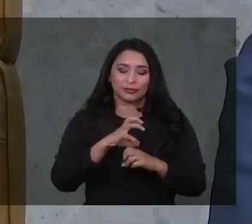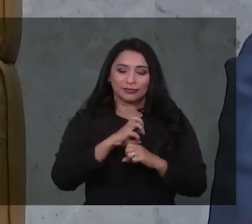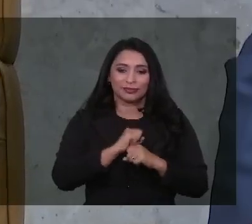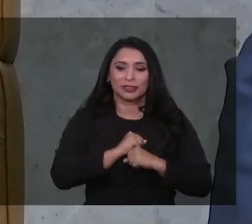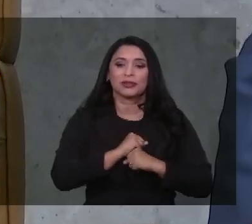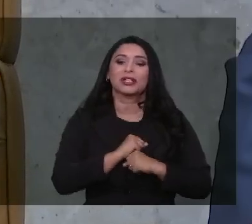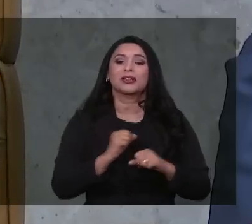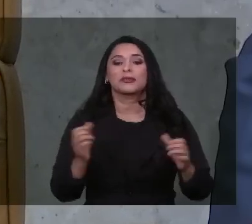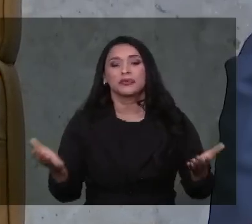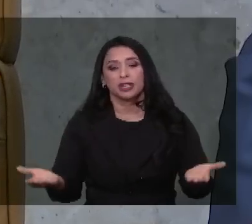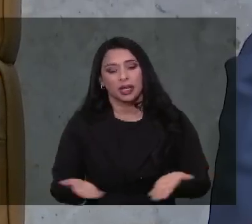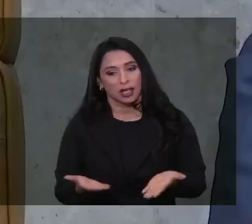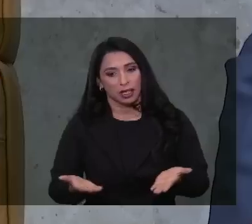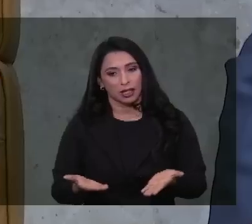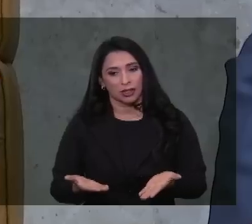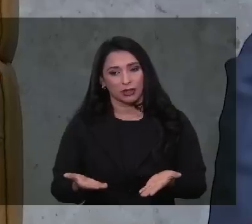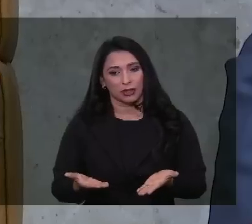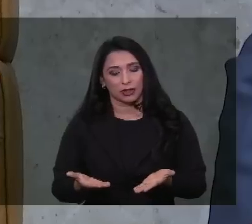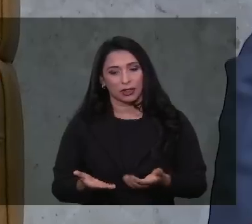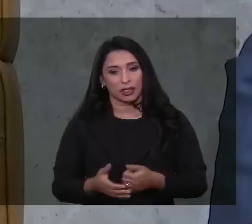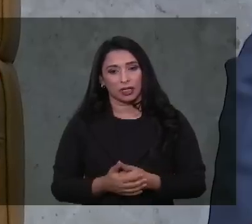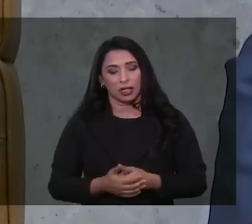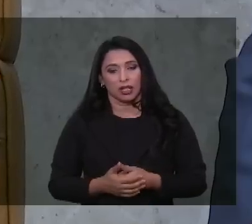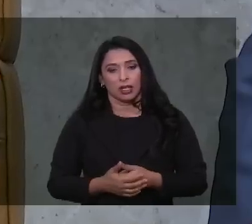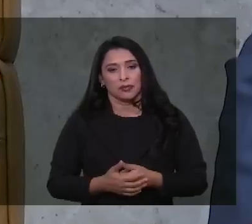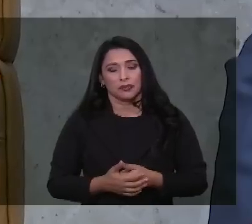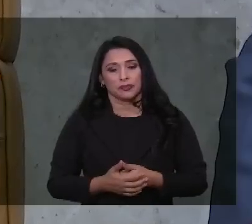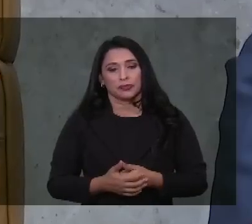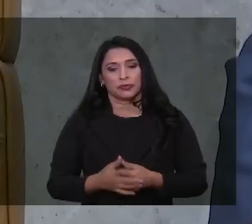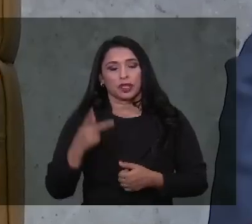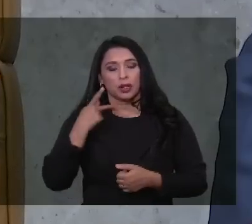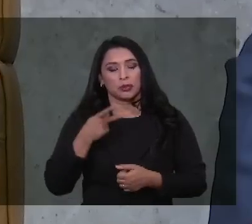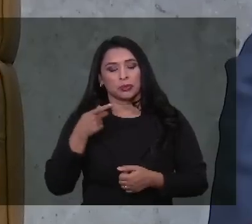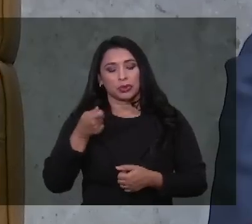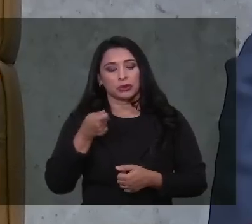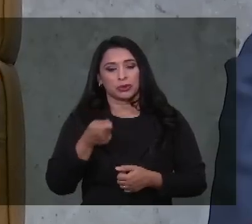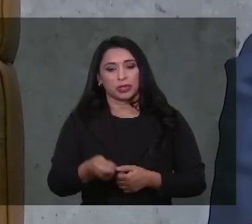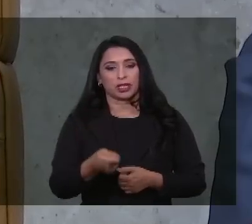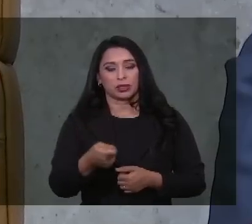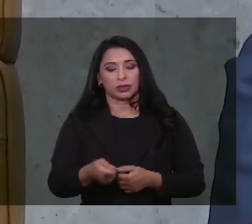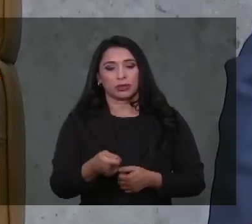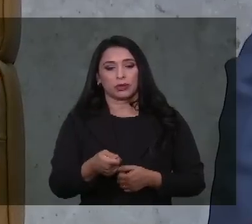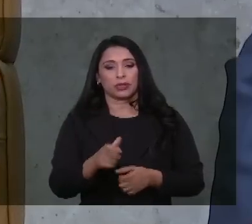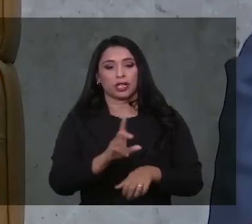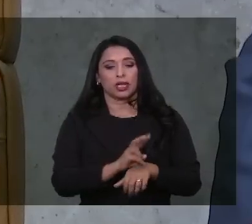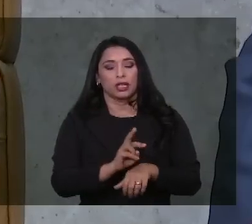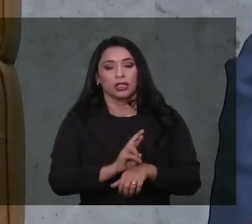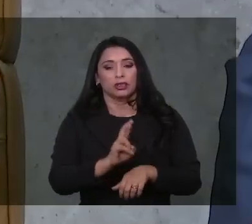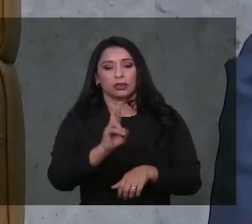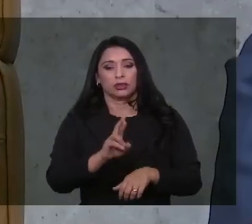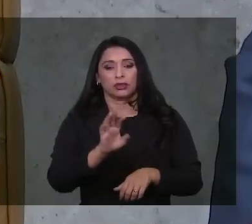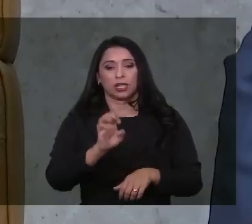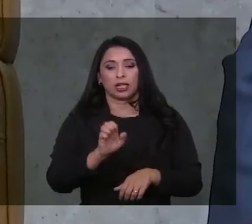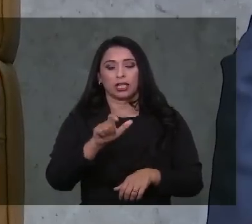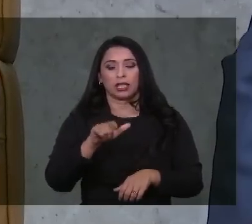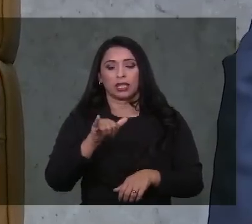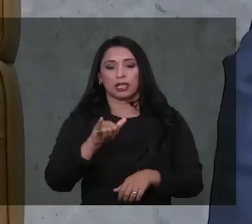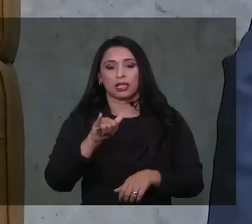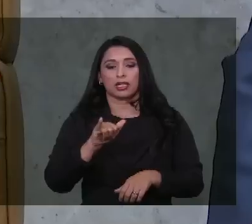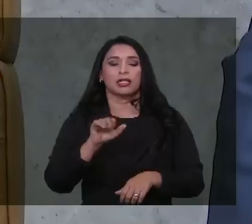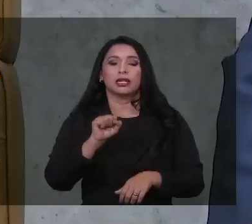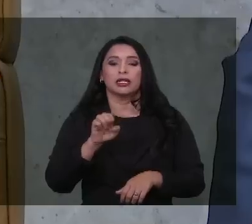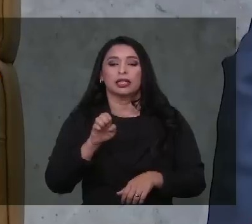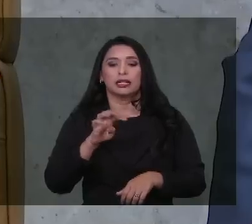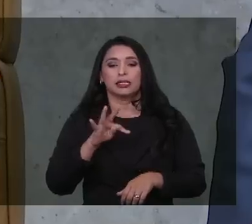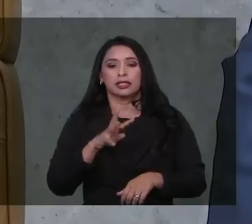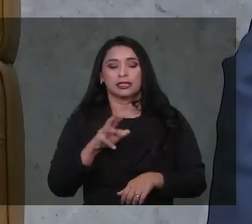Concedo a palavra à Sua Excelência, a senhora Procuradora-Geral da República Interina, doutora Eliseta Maria de Paiva Ramos, que